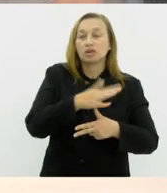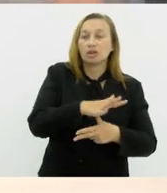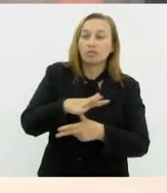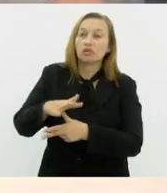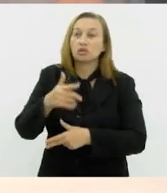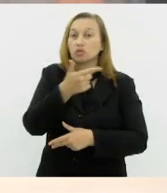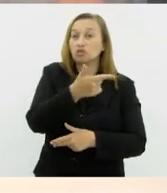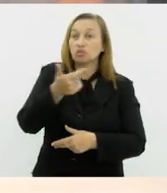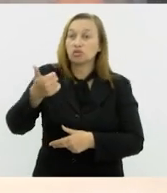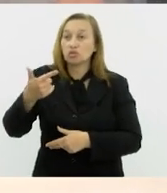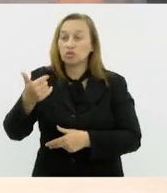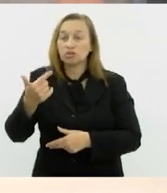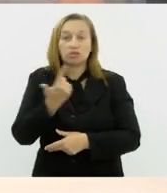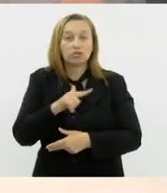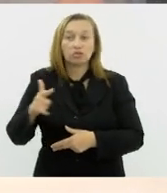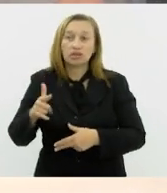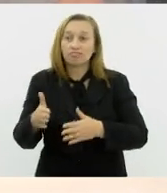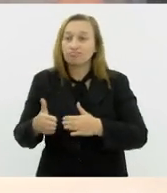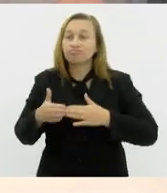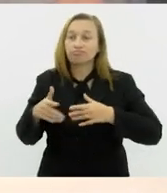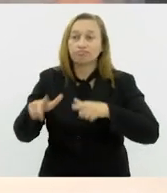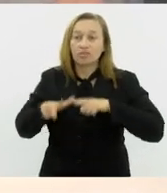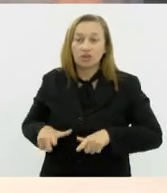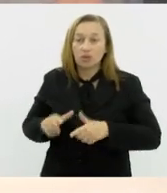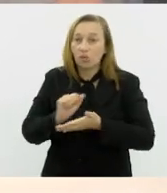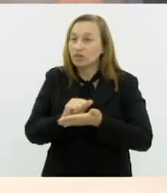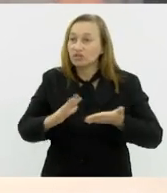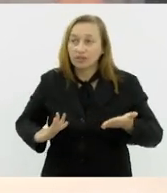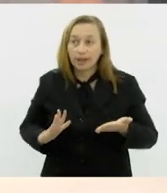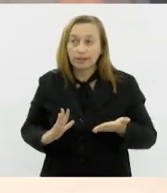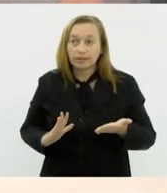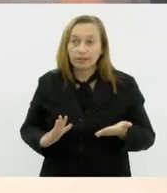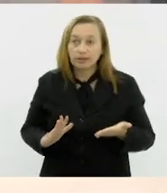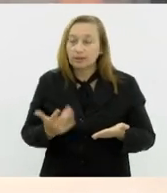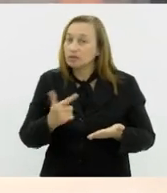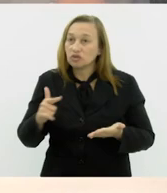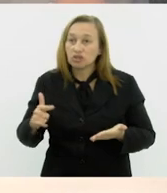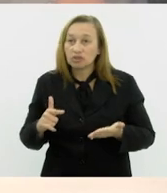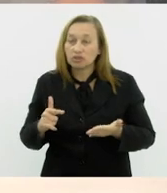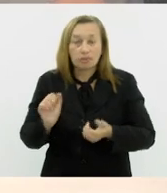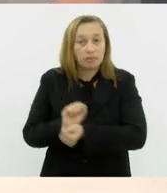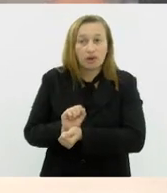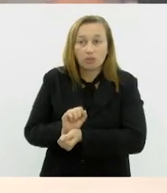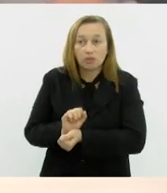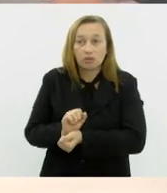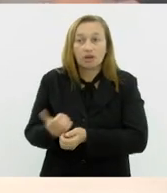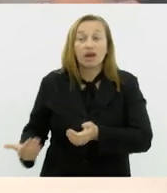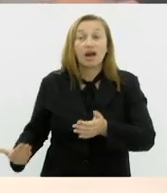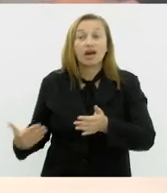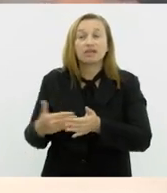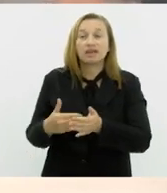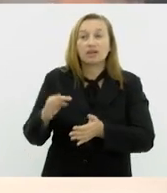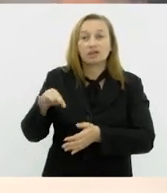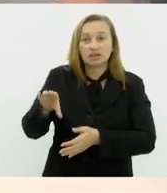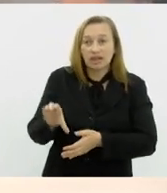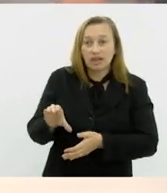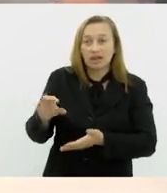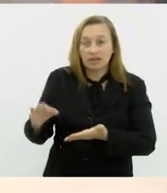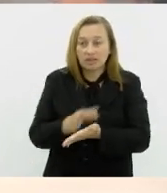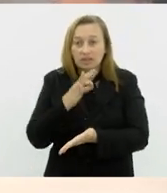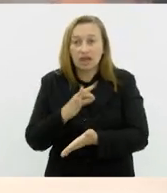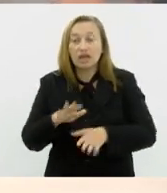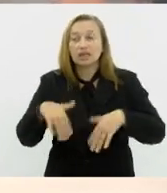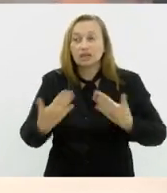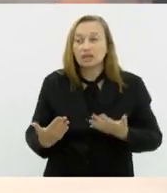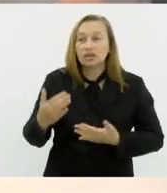2012? Porque eles não tinham licença como atividade. Não tem licença, está embargado, até assinar um TAC. Então, o